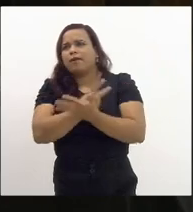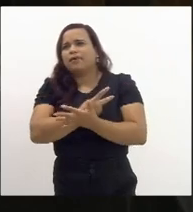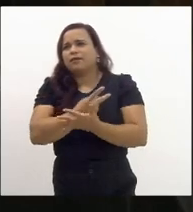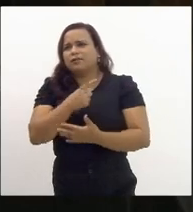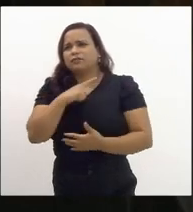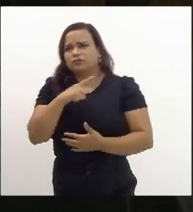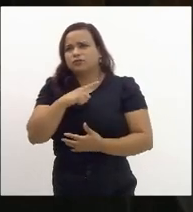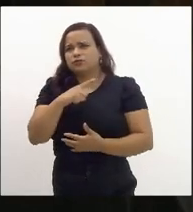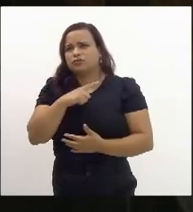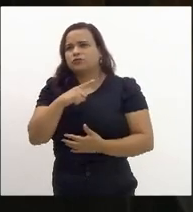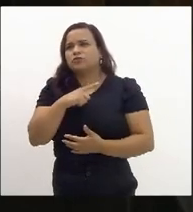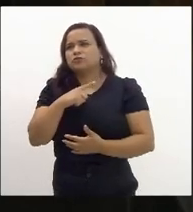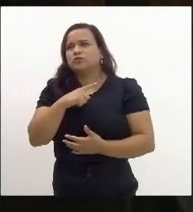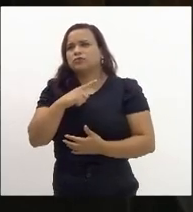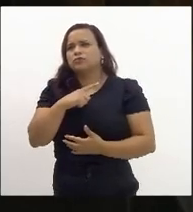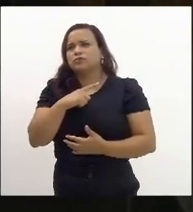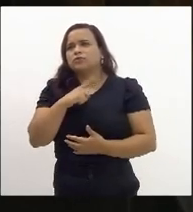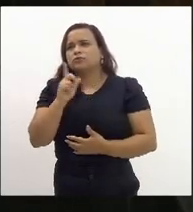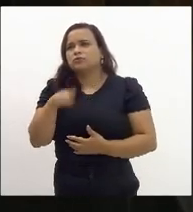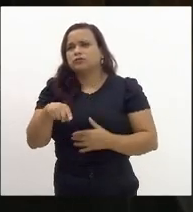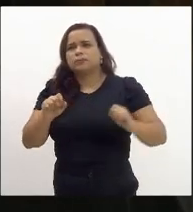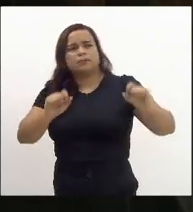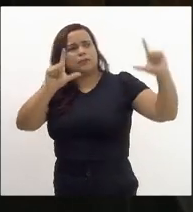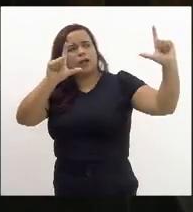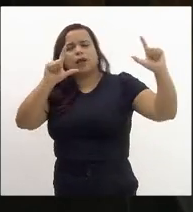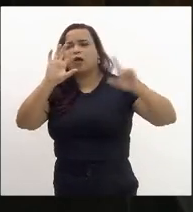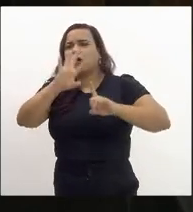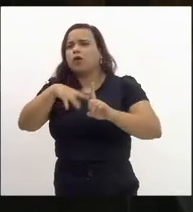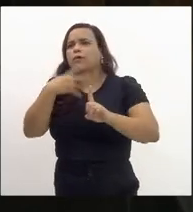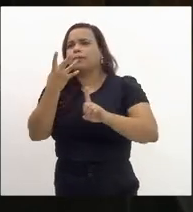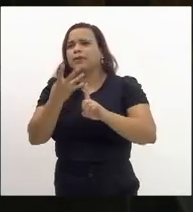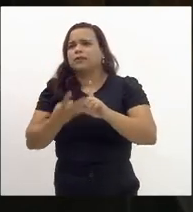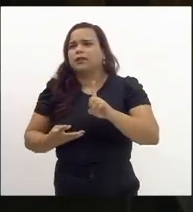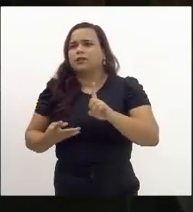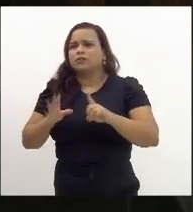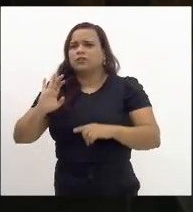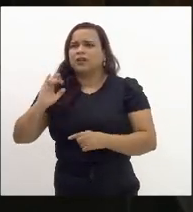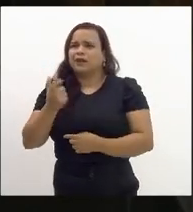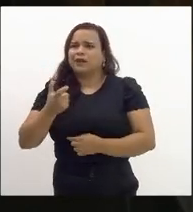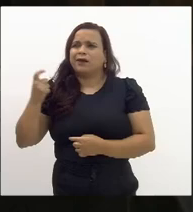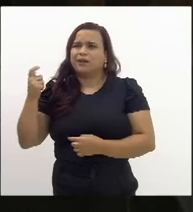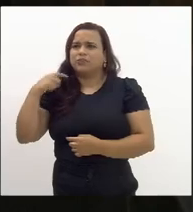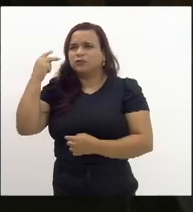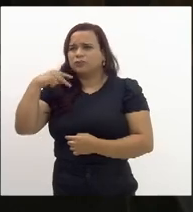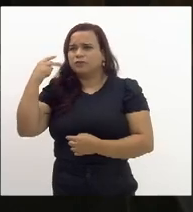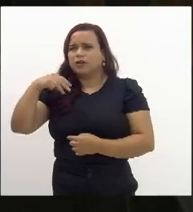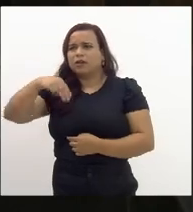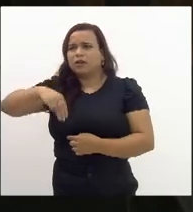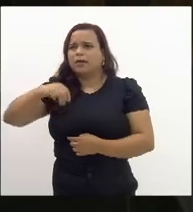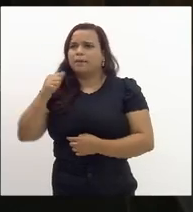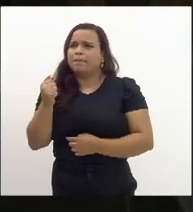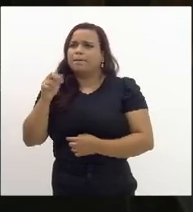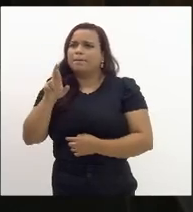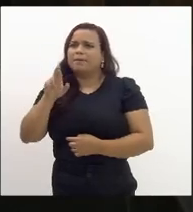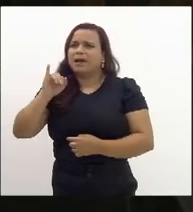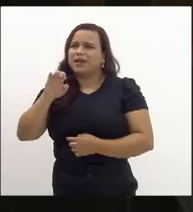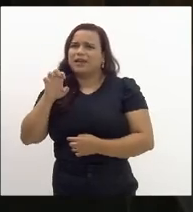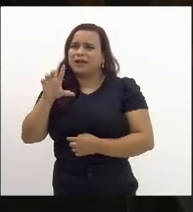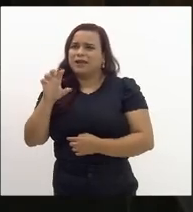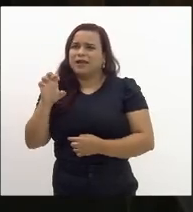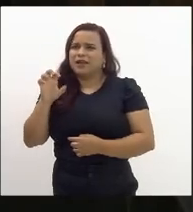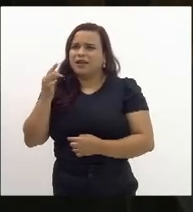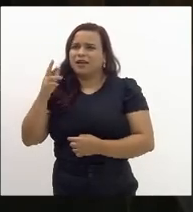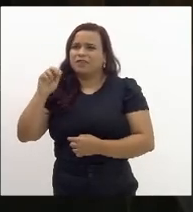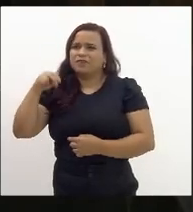que era a placa em homenagem arbitrária à ex-vereadora Marielle Franco, que esses canalhas da